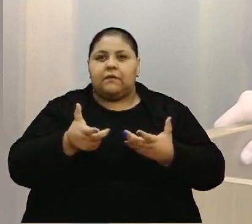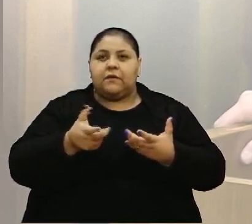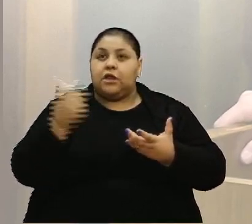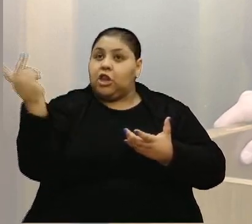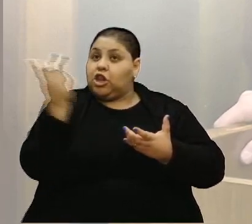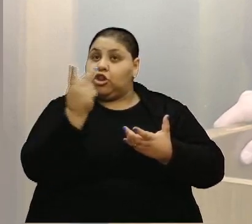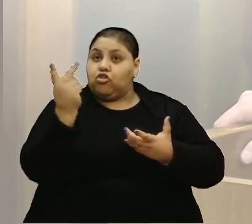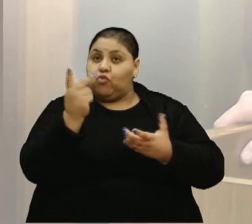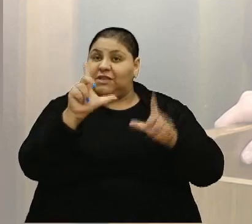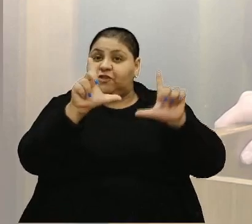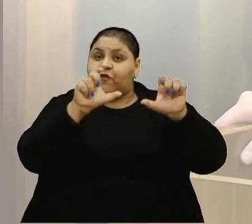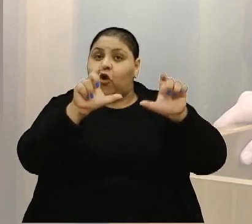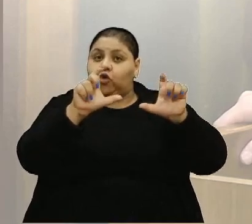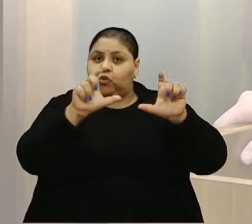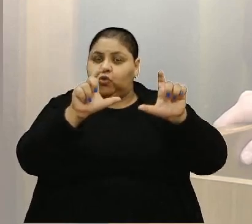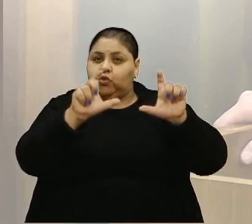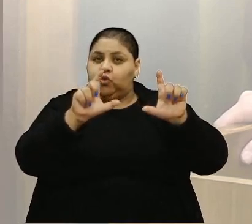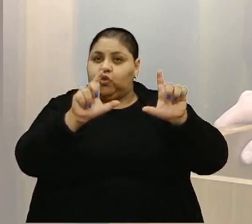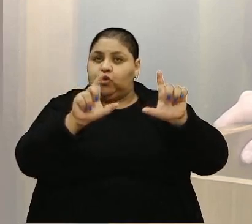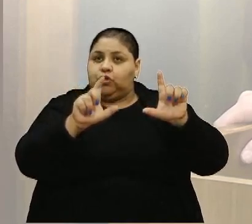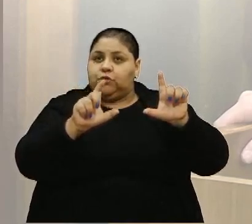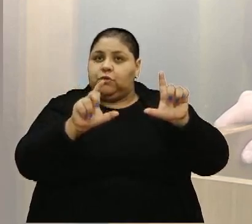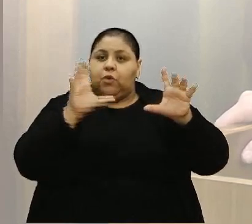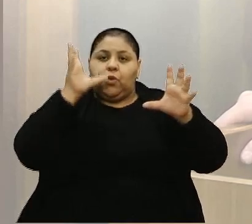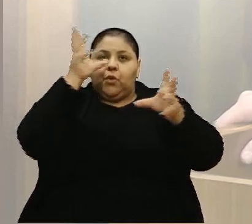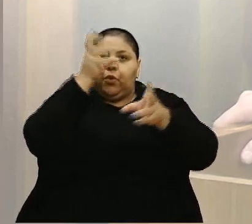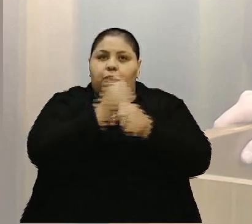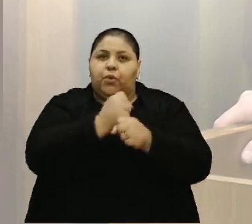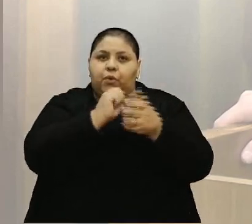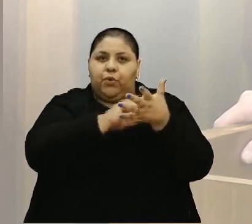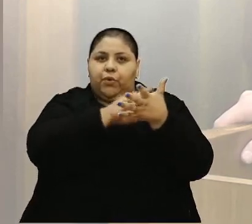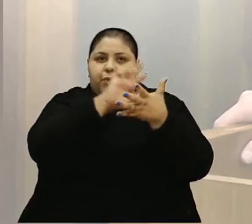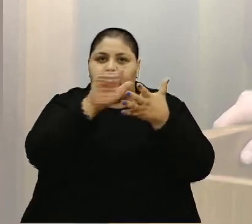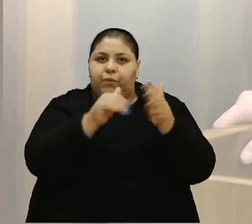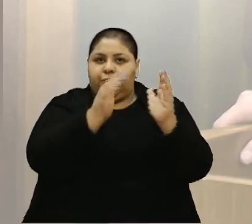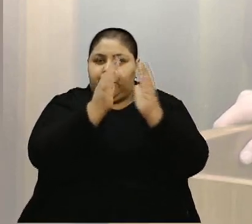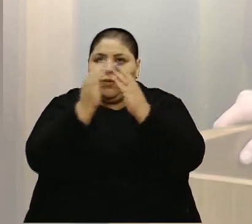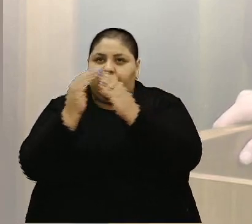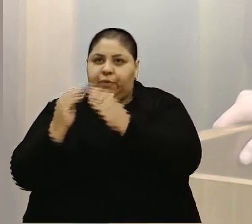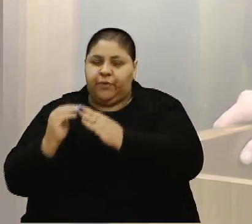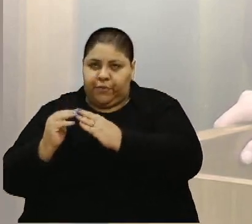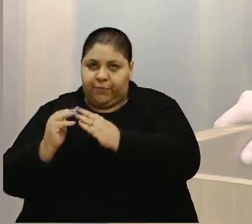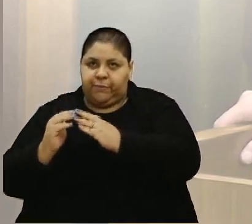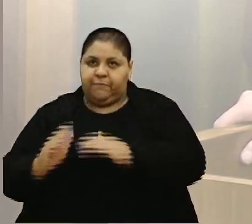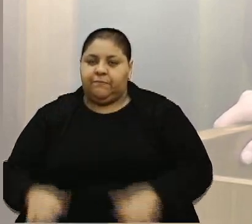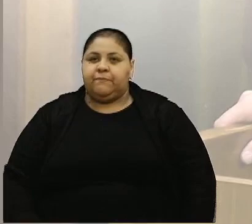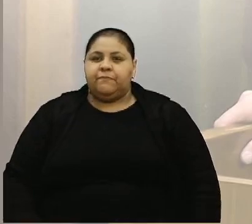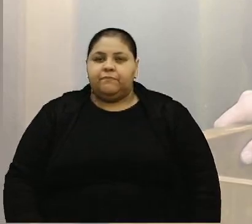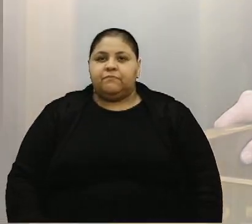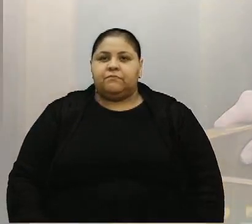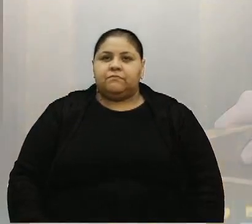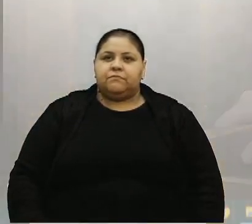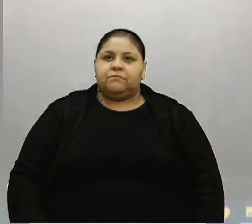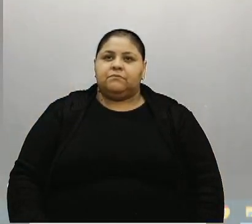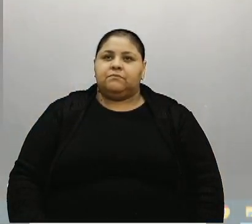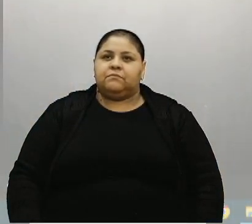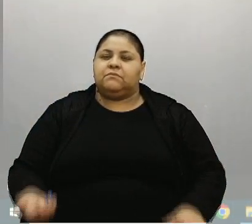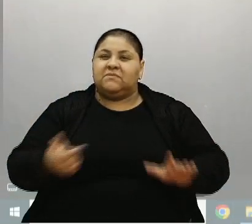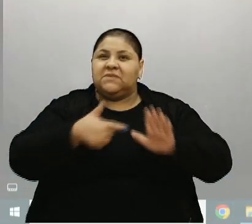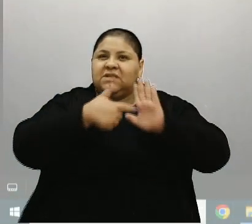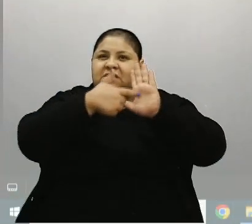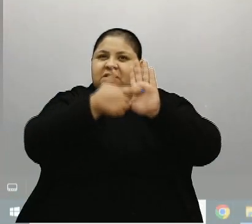2 fotos aqui que exemplificam diversas outras casas que a gente foi, que demonstram